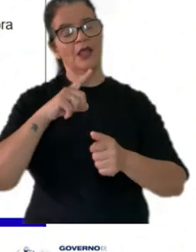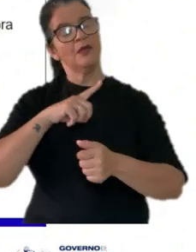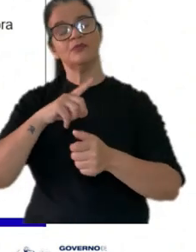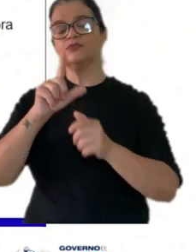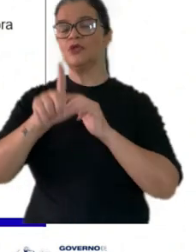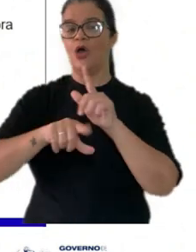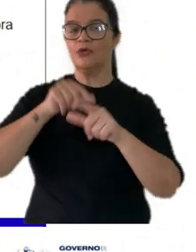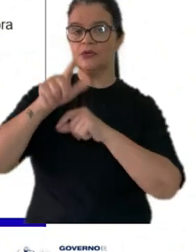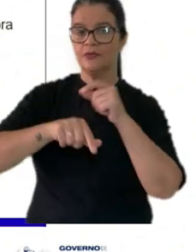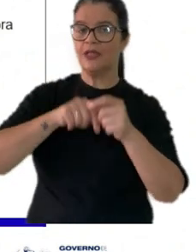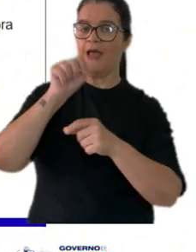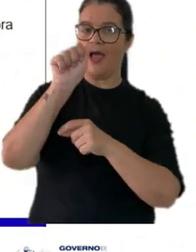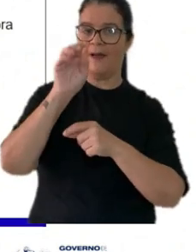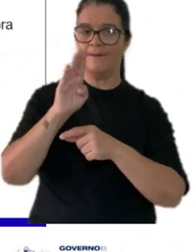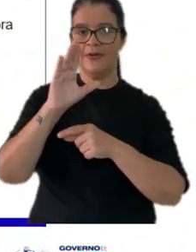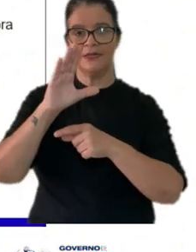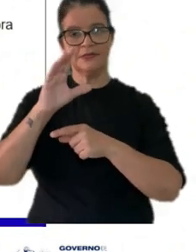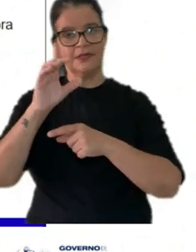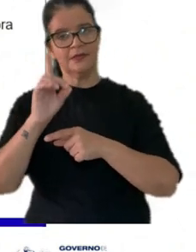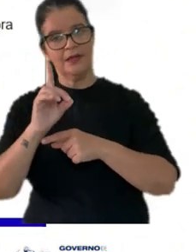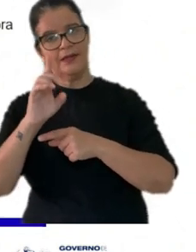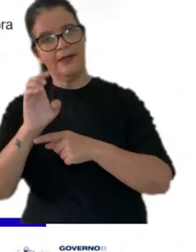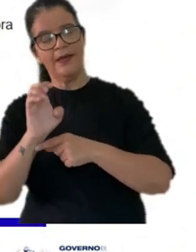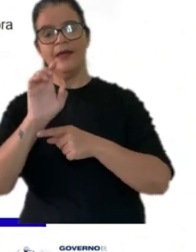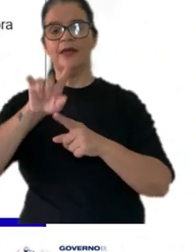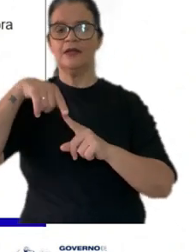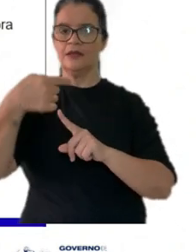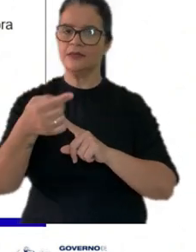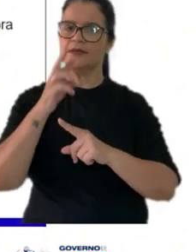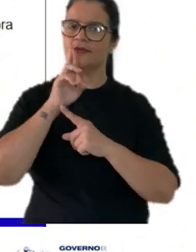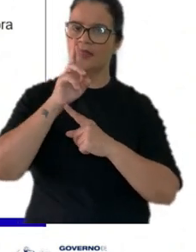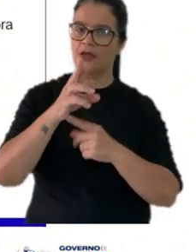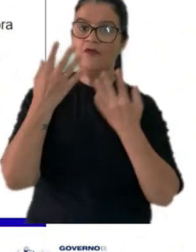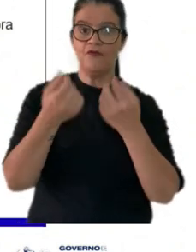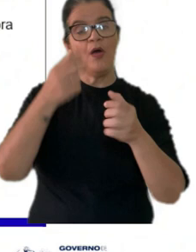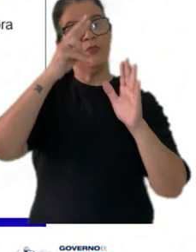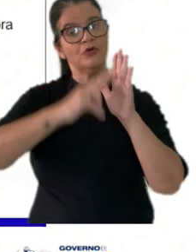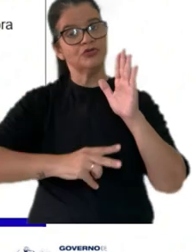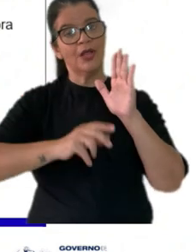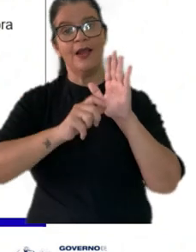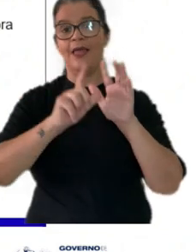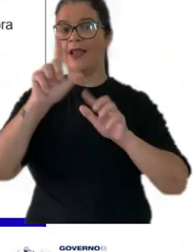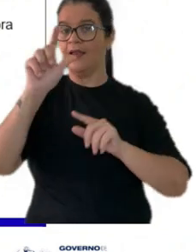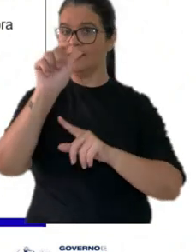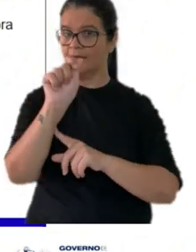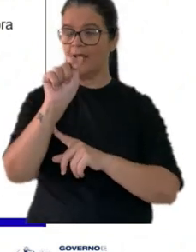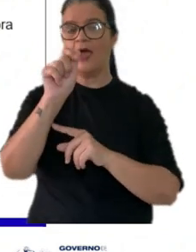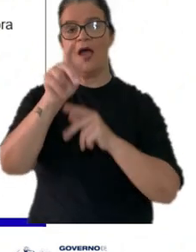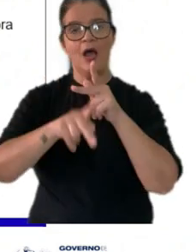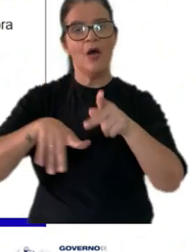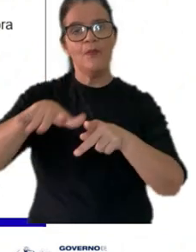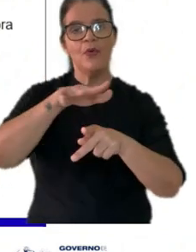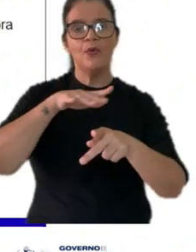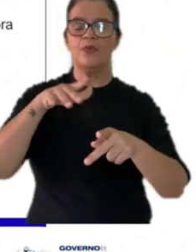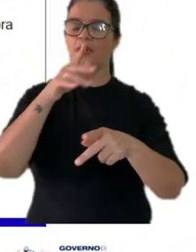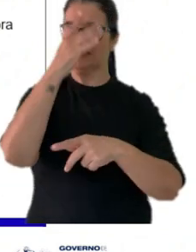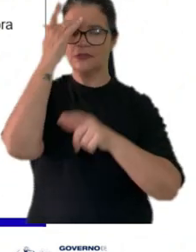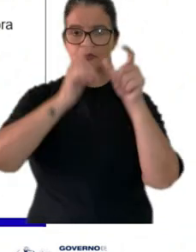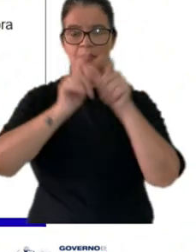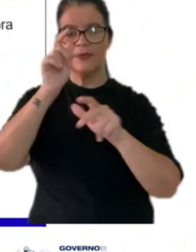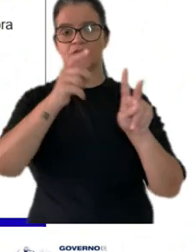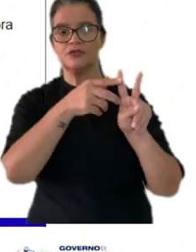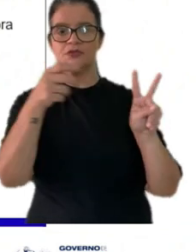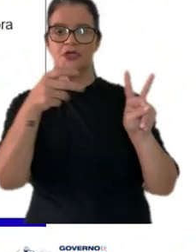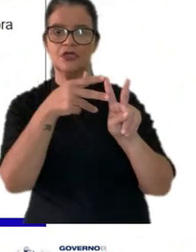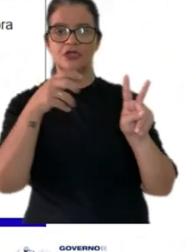ABCDE e em seguida a resposta vamos ler a letra A a população de pessoas indígenas no estado